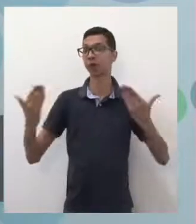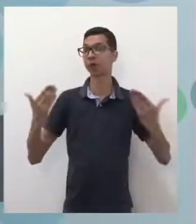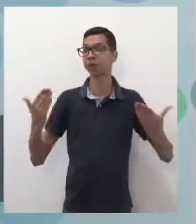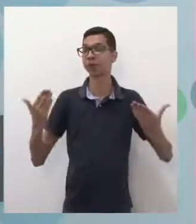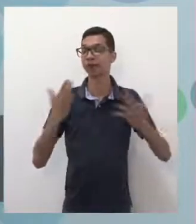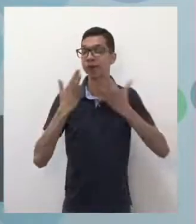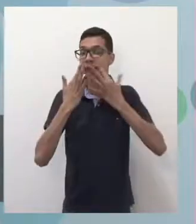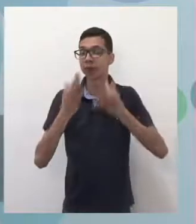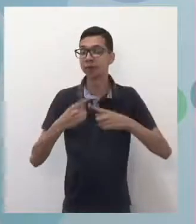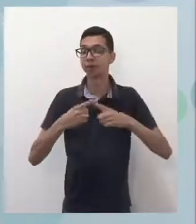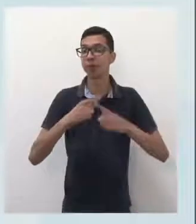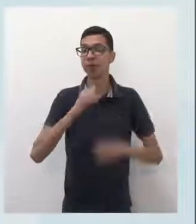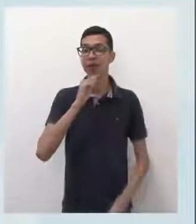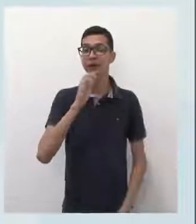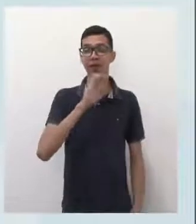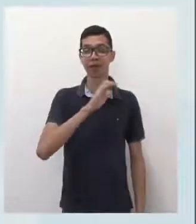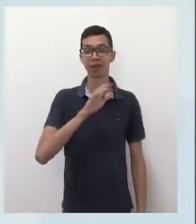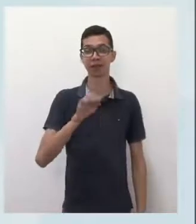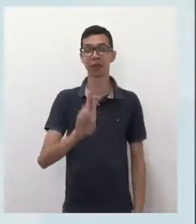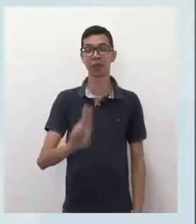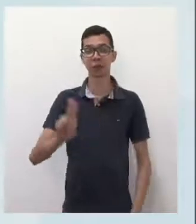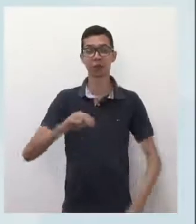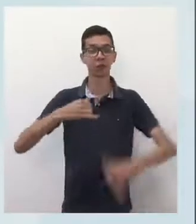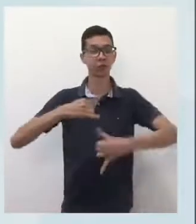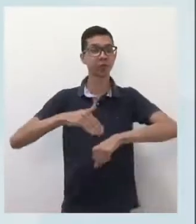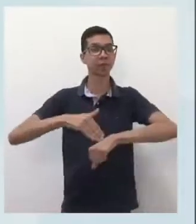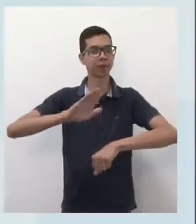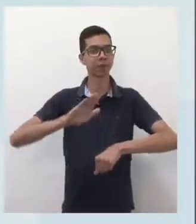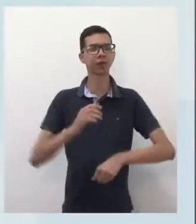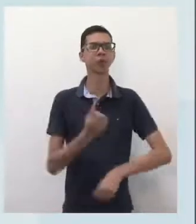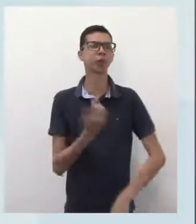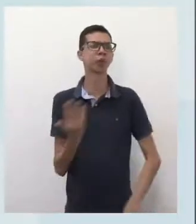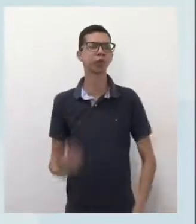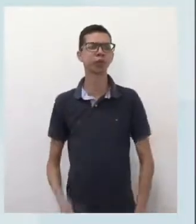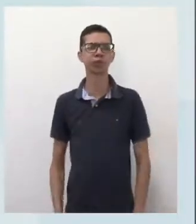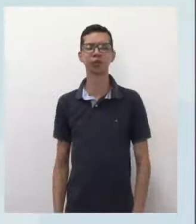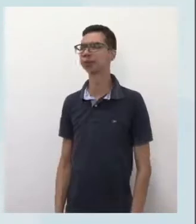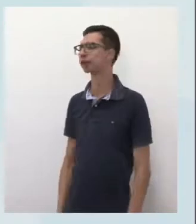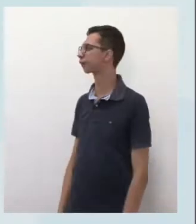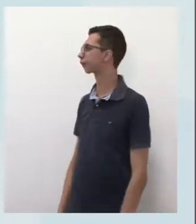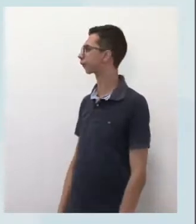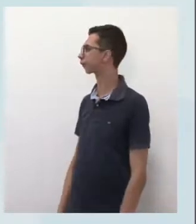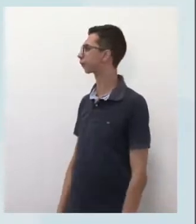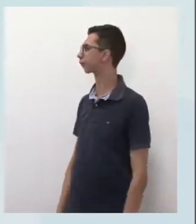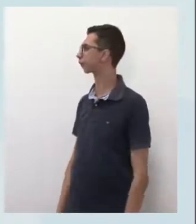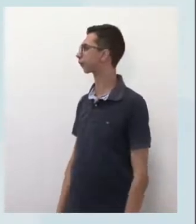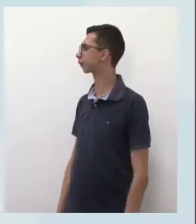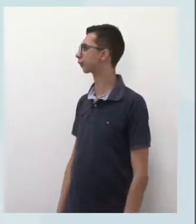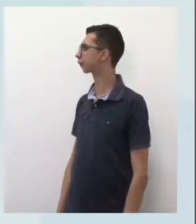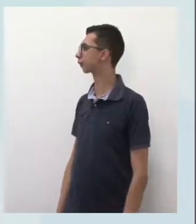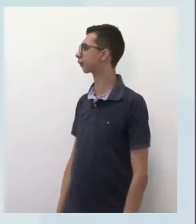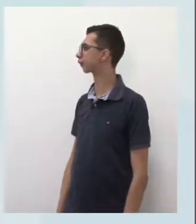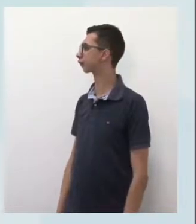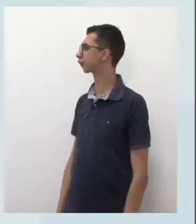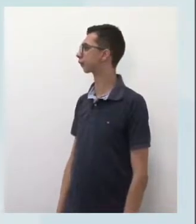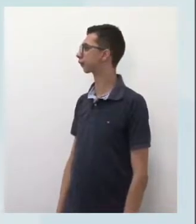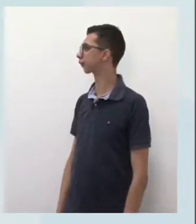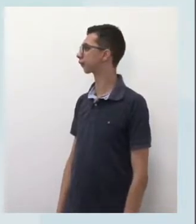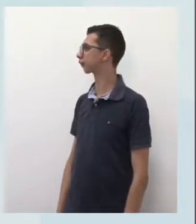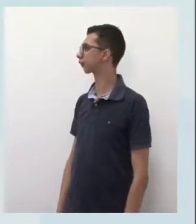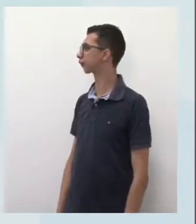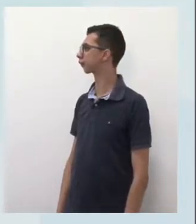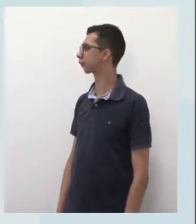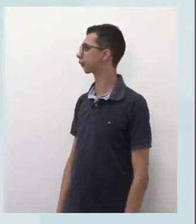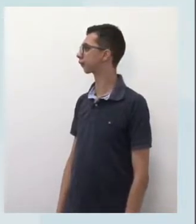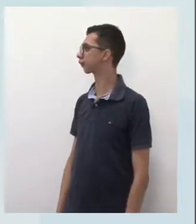Porque na água quente você vai gastar mais. Quanto mais? 6 vezes e meia. Eu estraguei ali. Pela minha continha, 6 vezes e